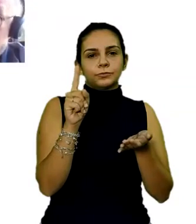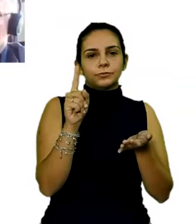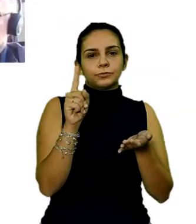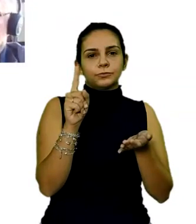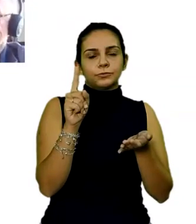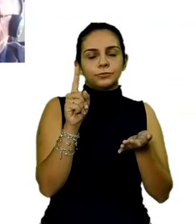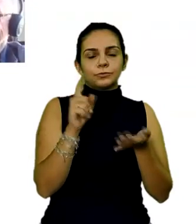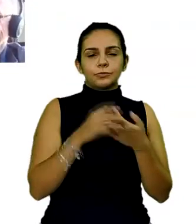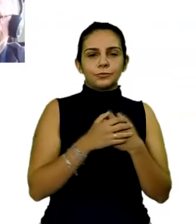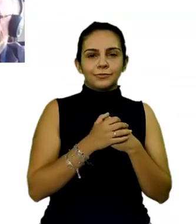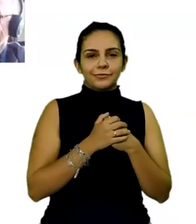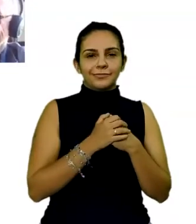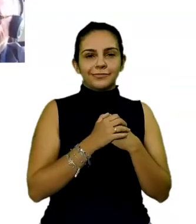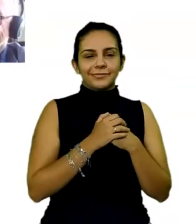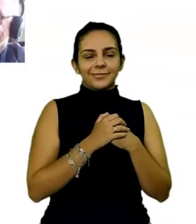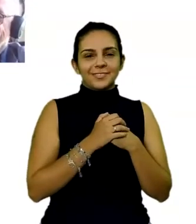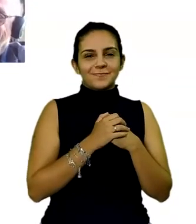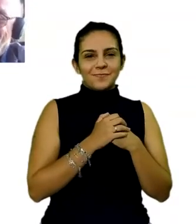quê?